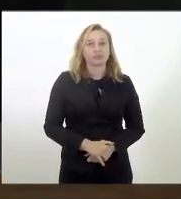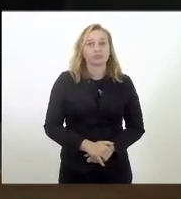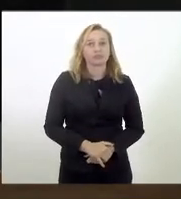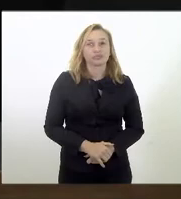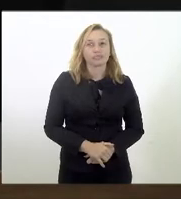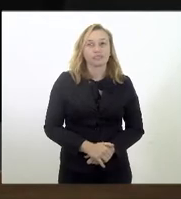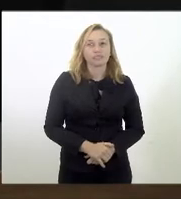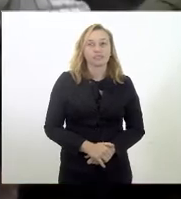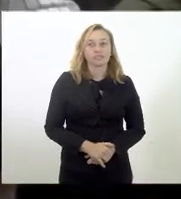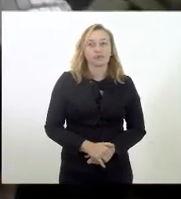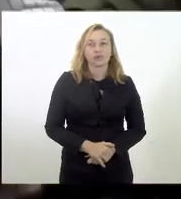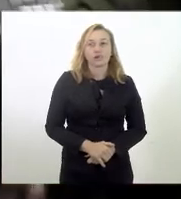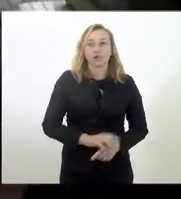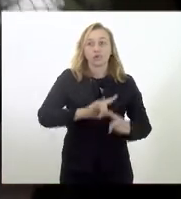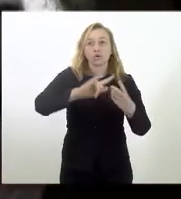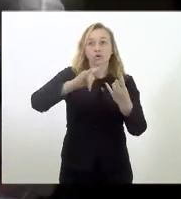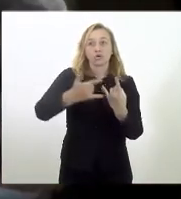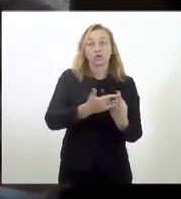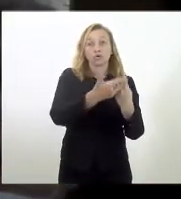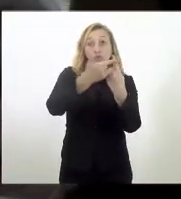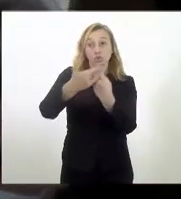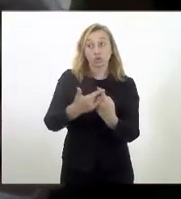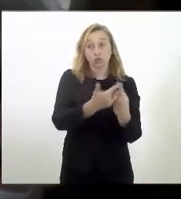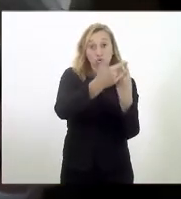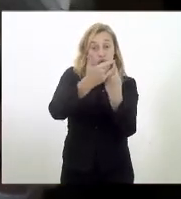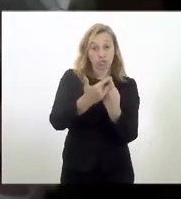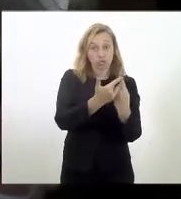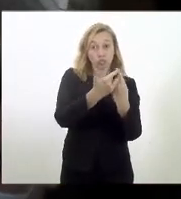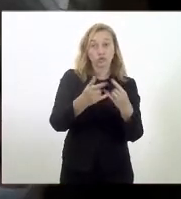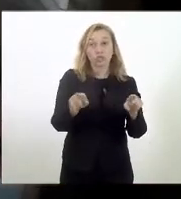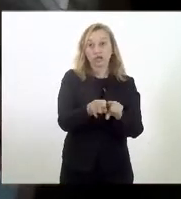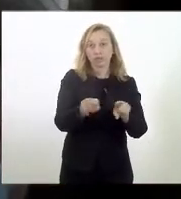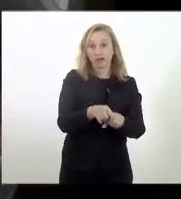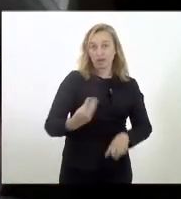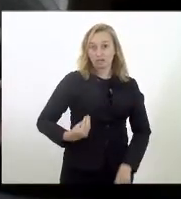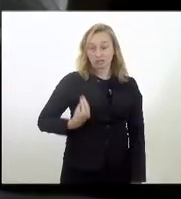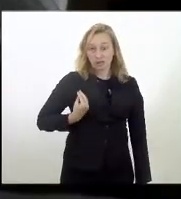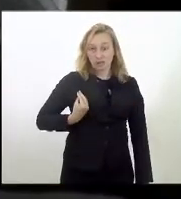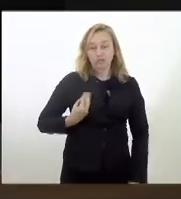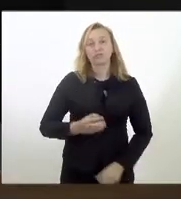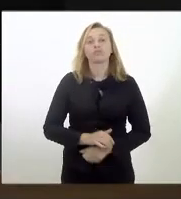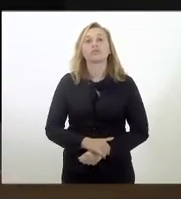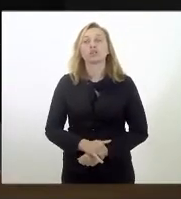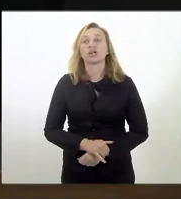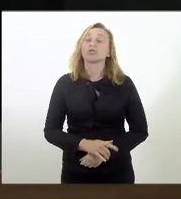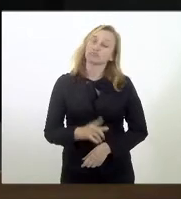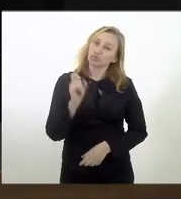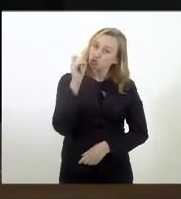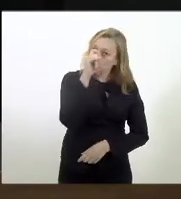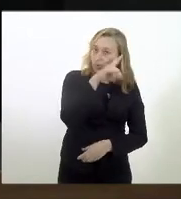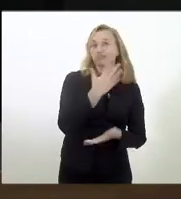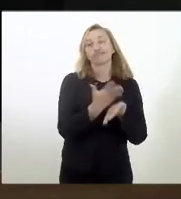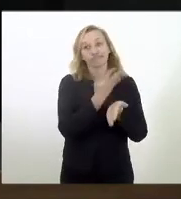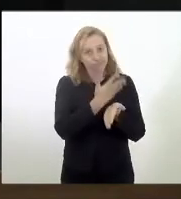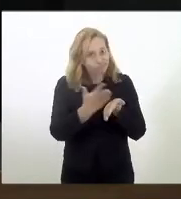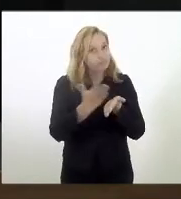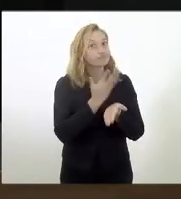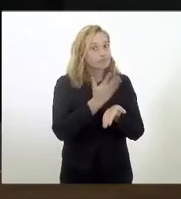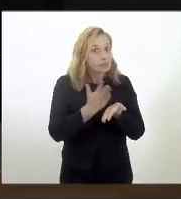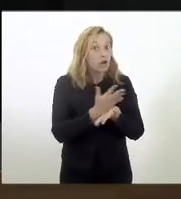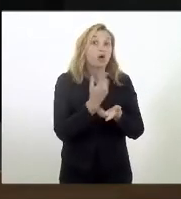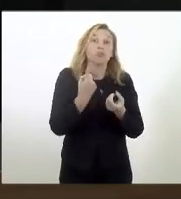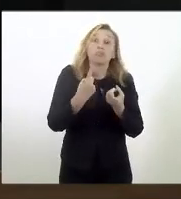com o Zoom e o presencial. Vamos ter algumas dificuldades,